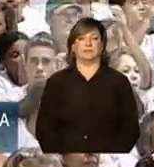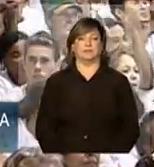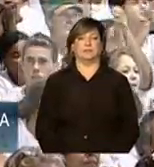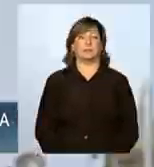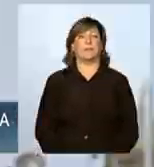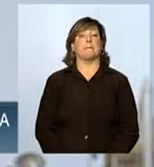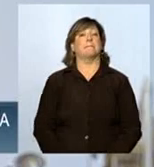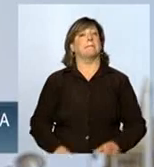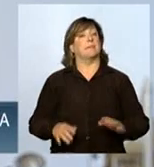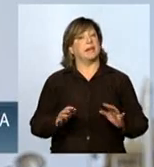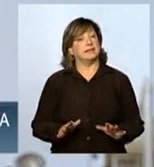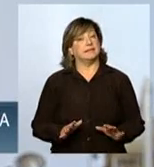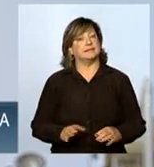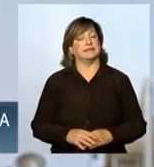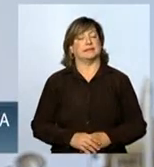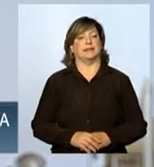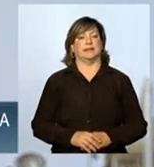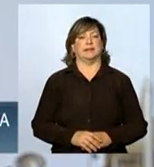Mas